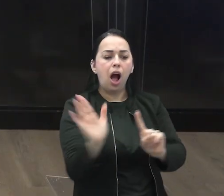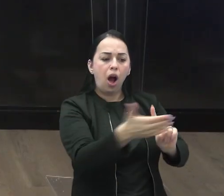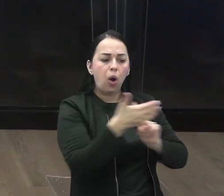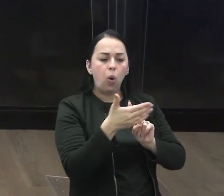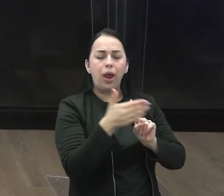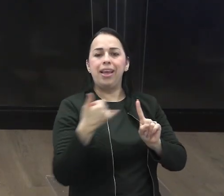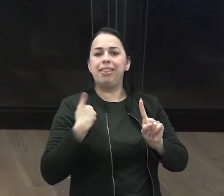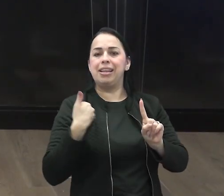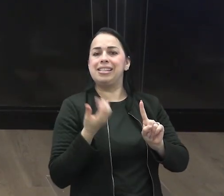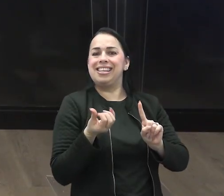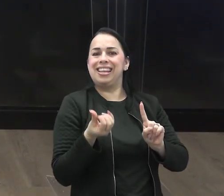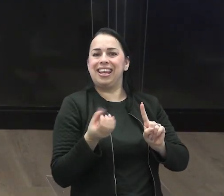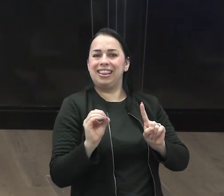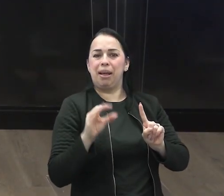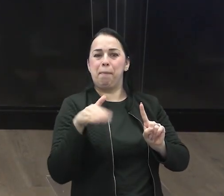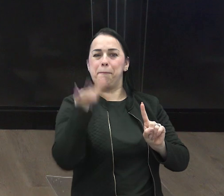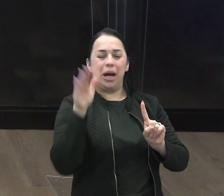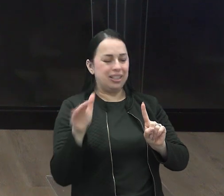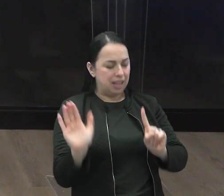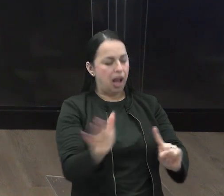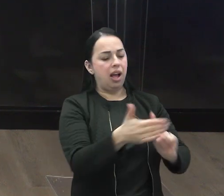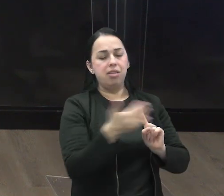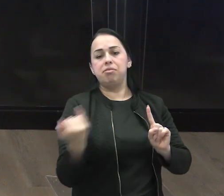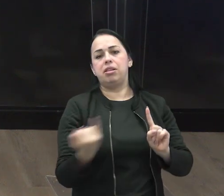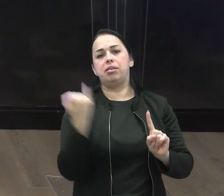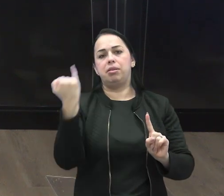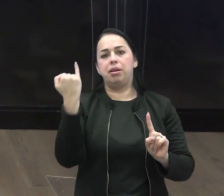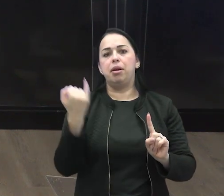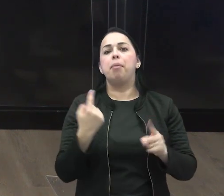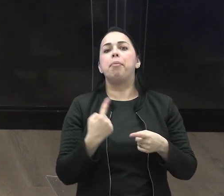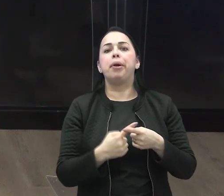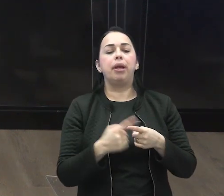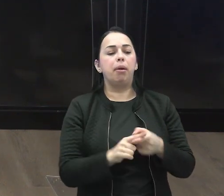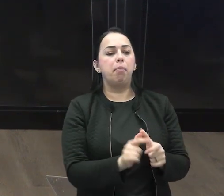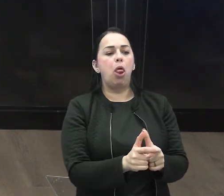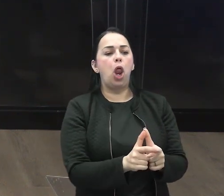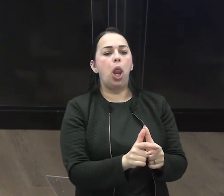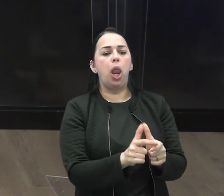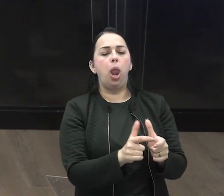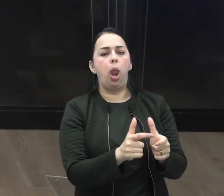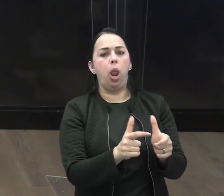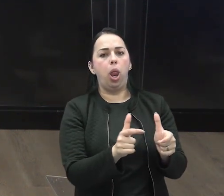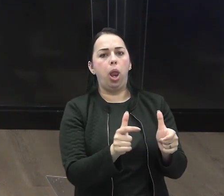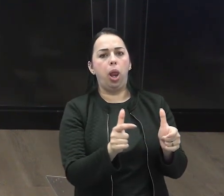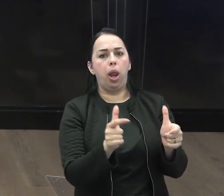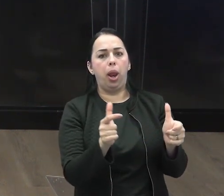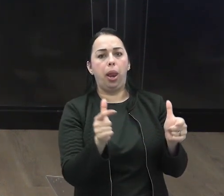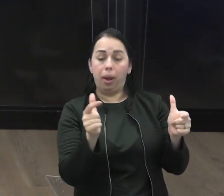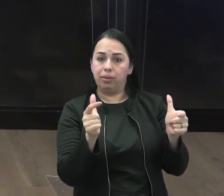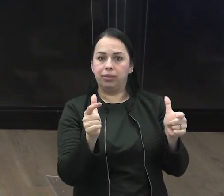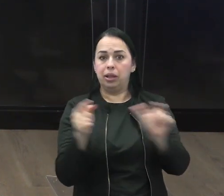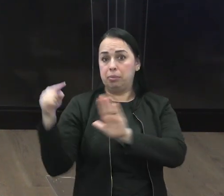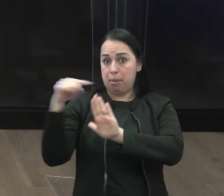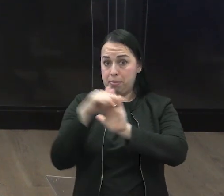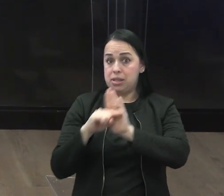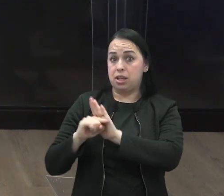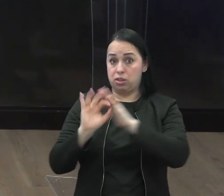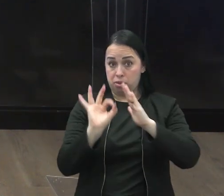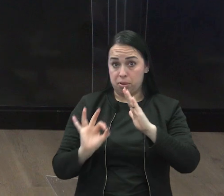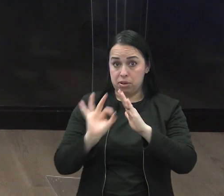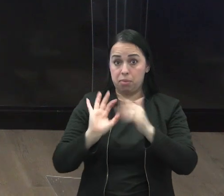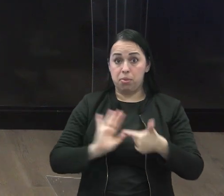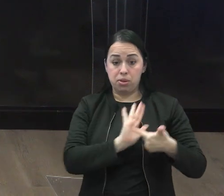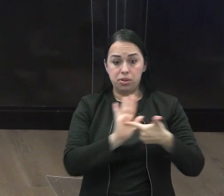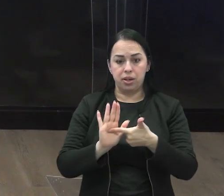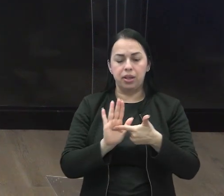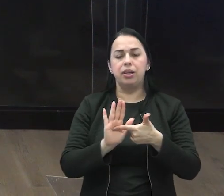isso, Preparar a cidade para acolher pessoas com mais de 60 anos é essencial, já que o número de idosos não para de crescer.